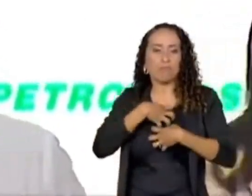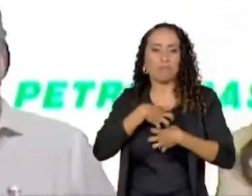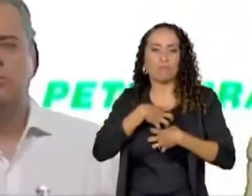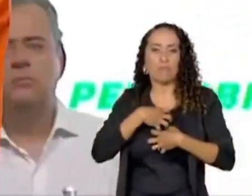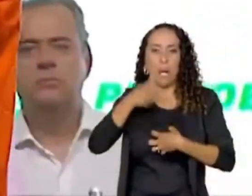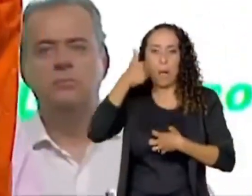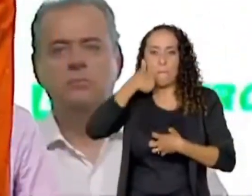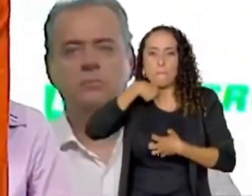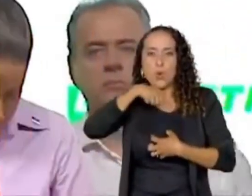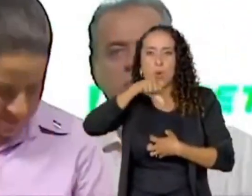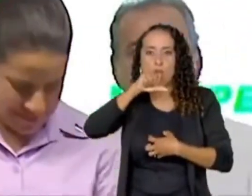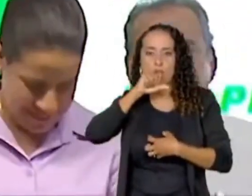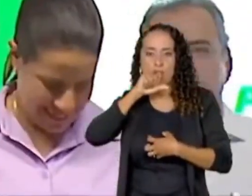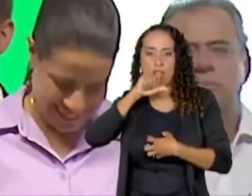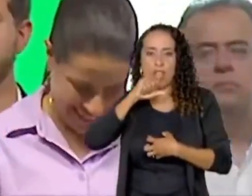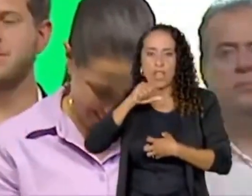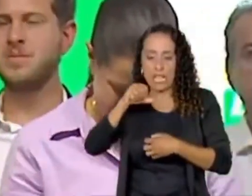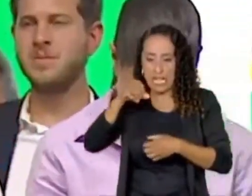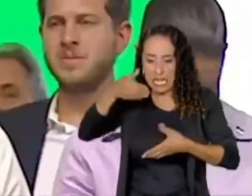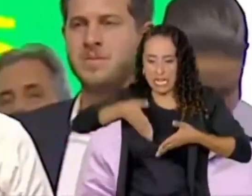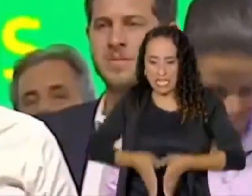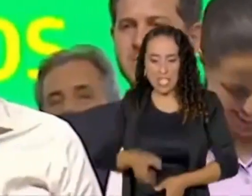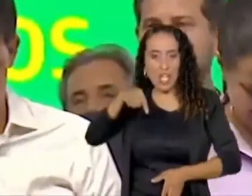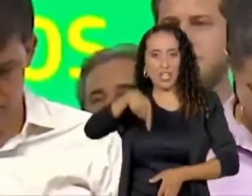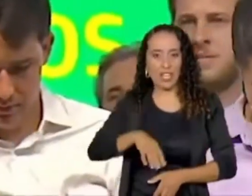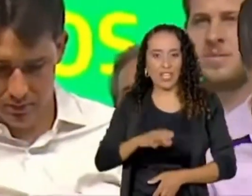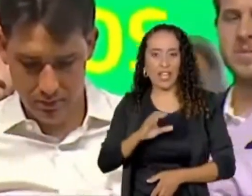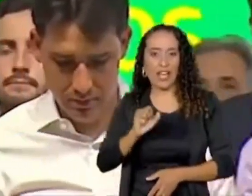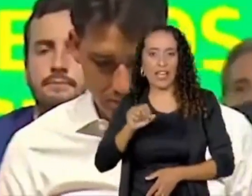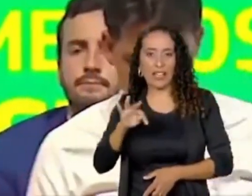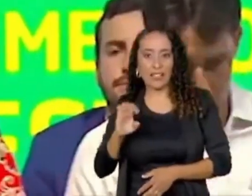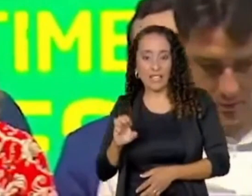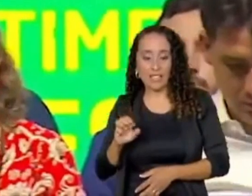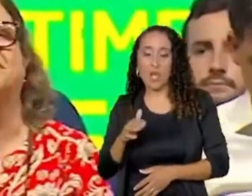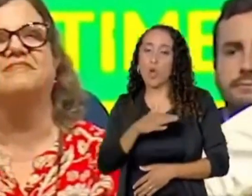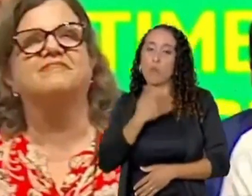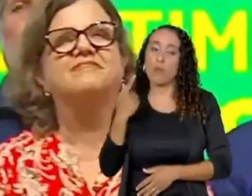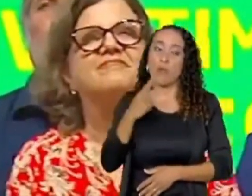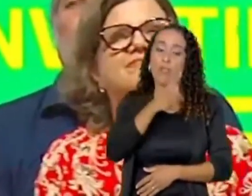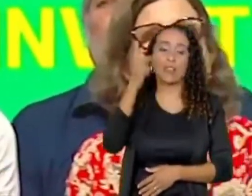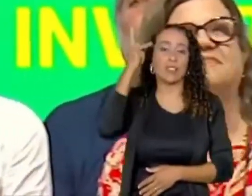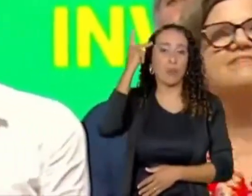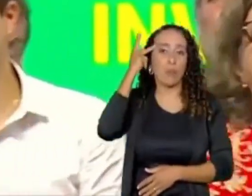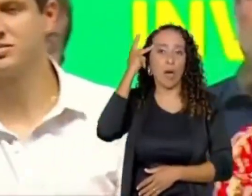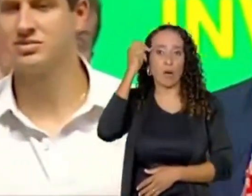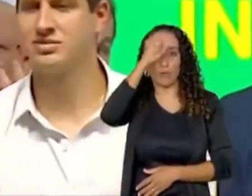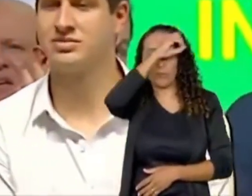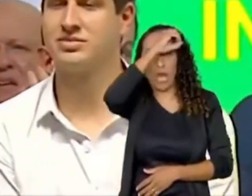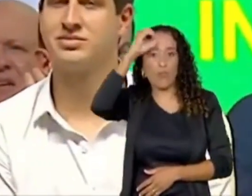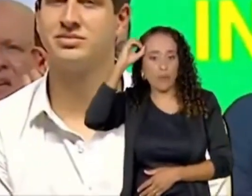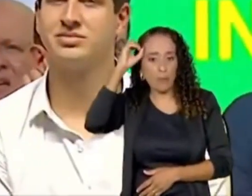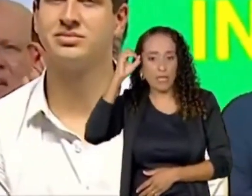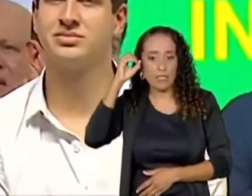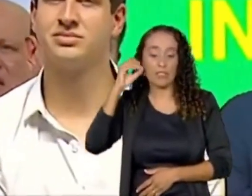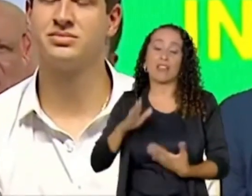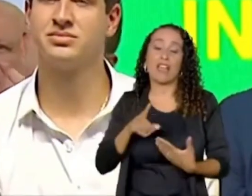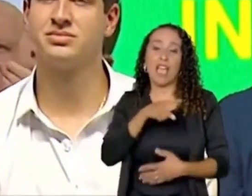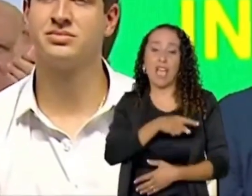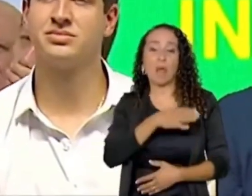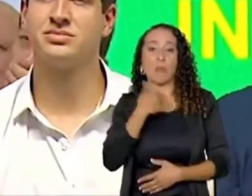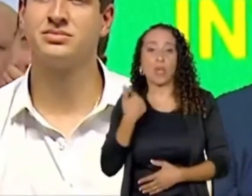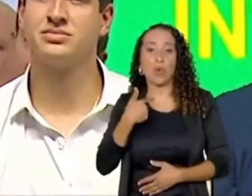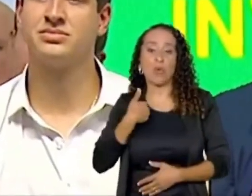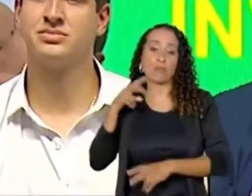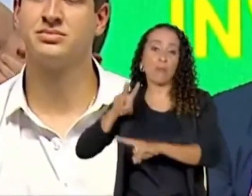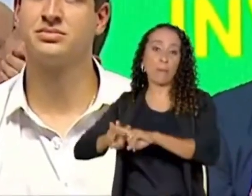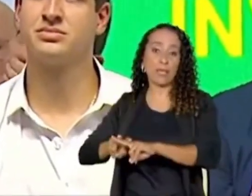que nasceu aqui em Caetés, morreu em São Paulo analfabeta, e quando ela morreu estava preso. Estava